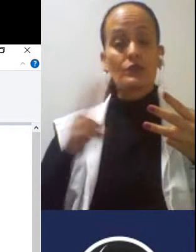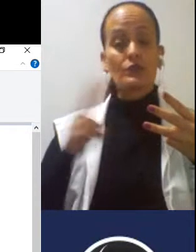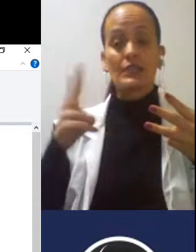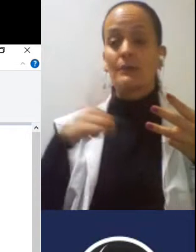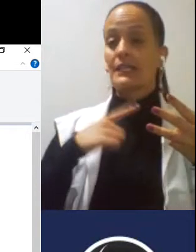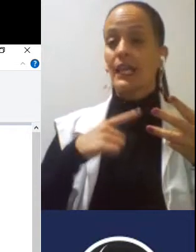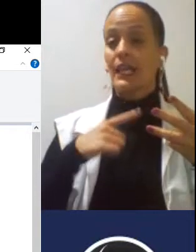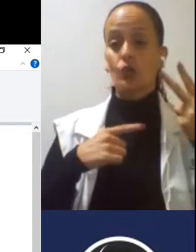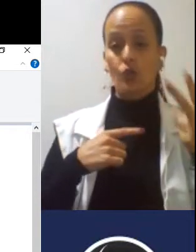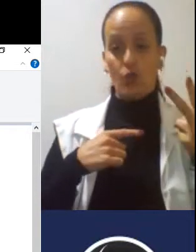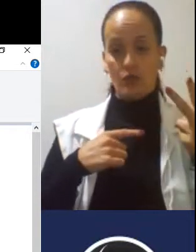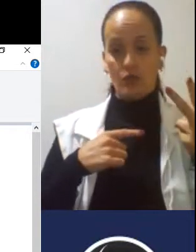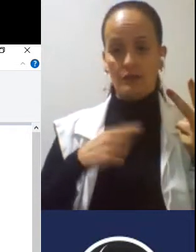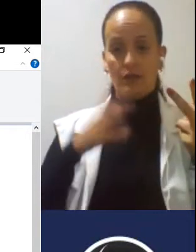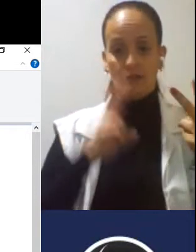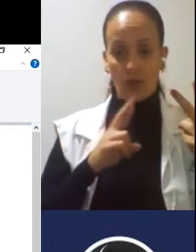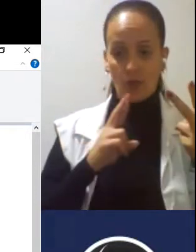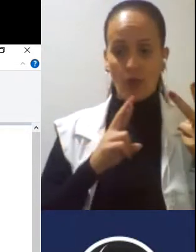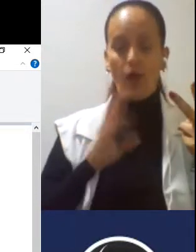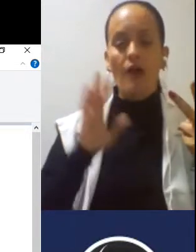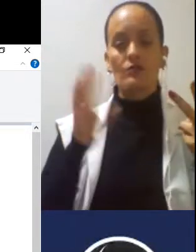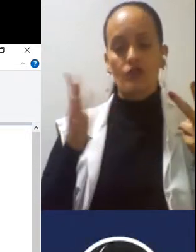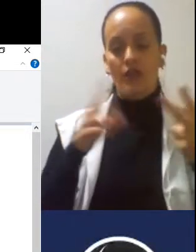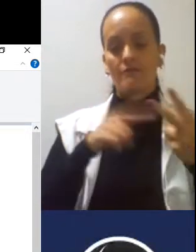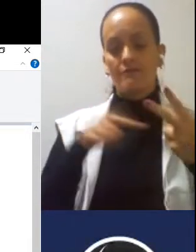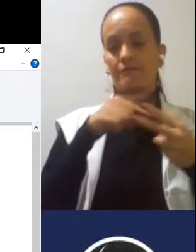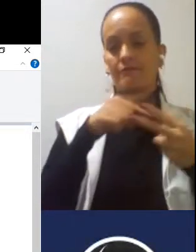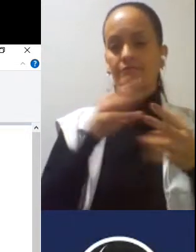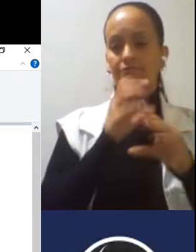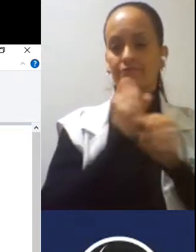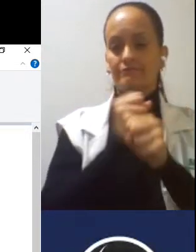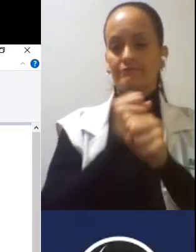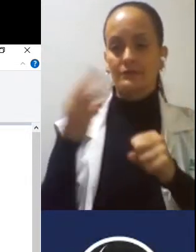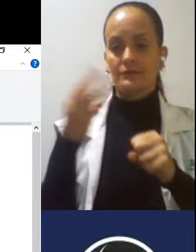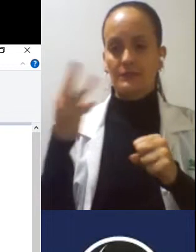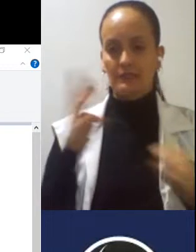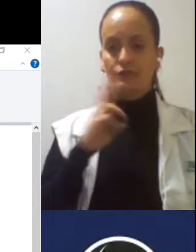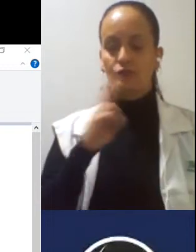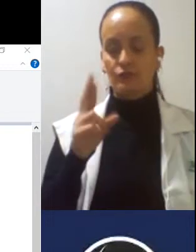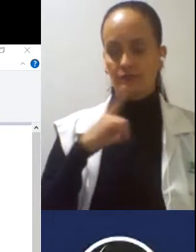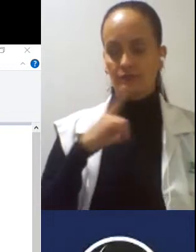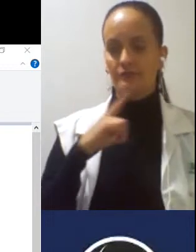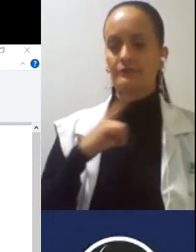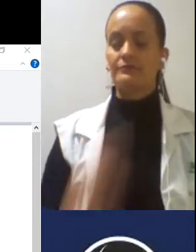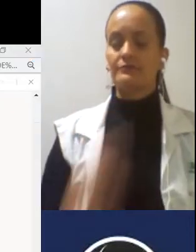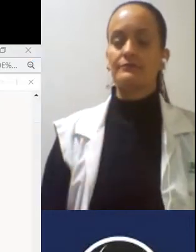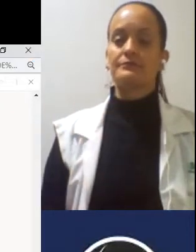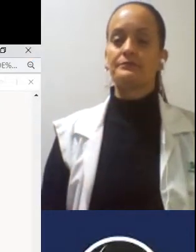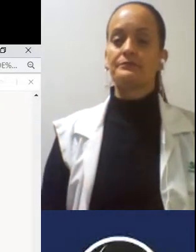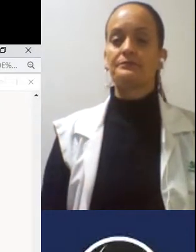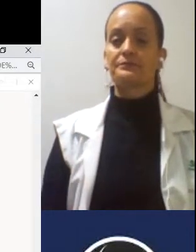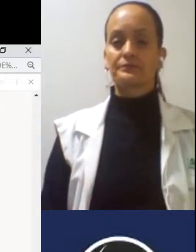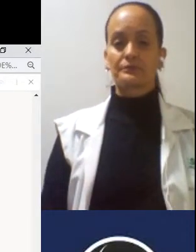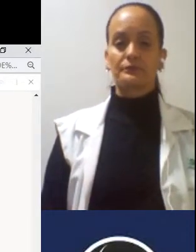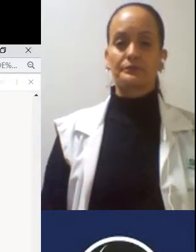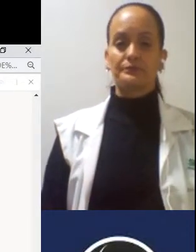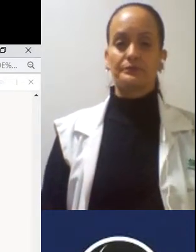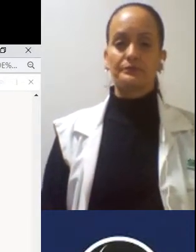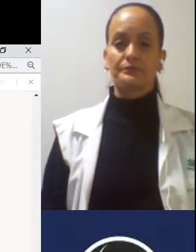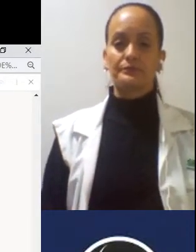certo? Basicamente, a lei de Ohm se resume nisso, certo? Além da lei de Ohm, a gente também tem, vocês vão ver aí nesse